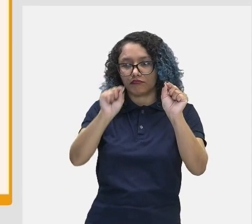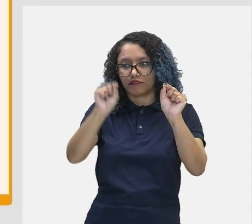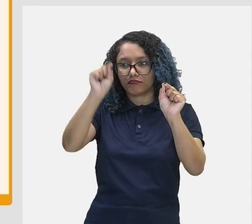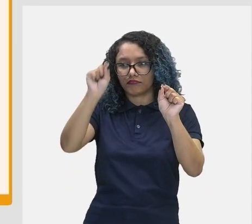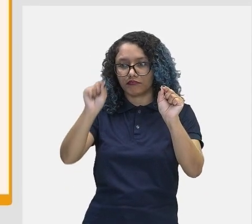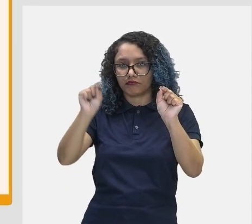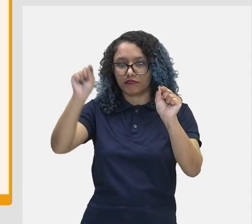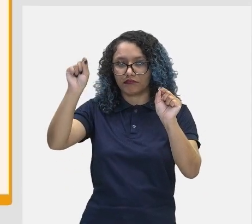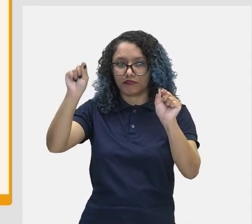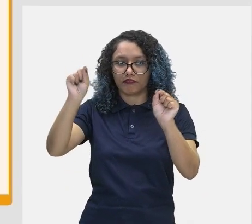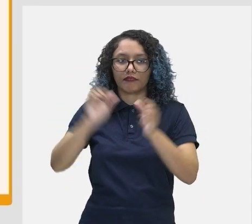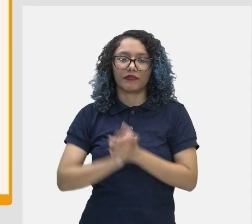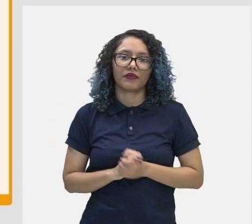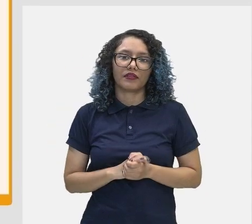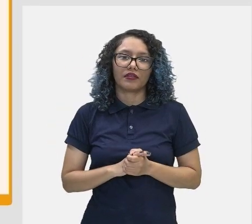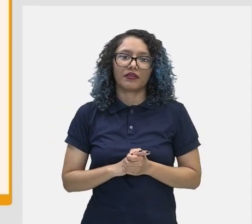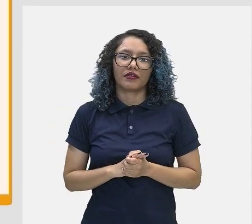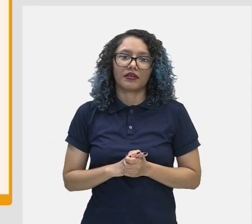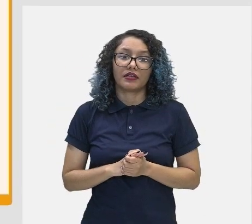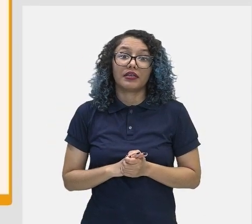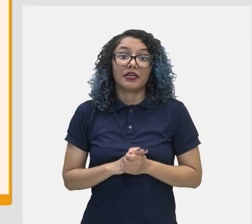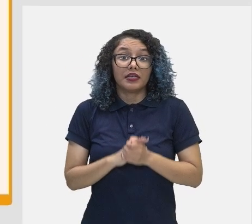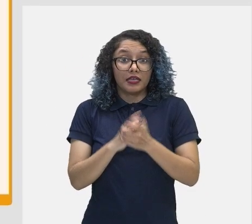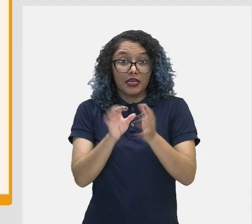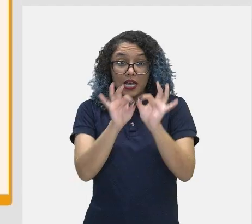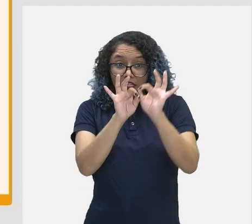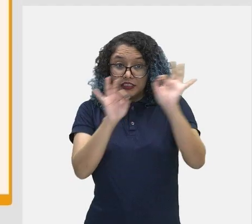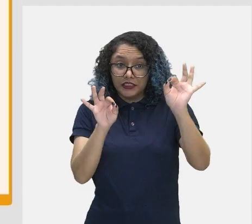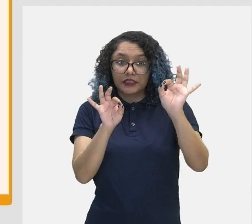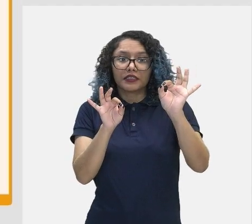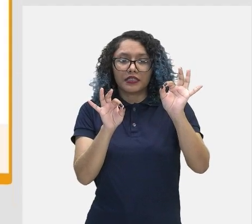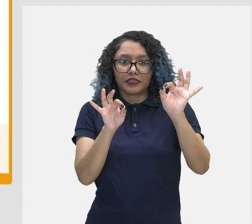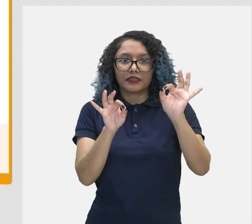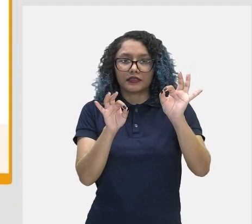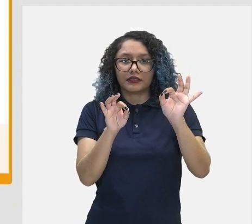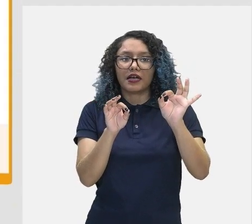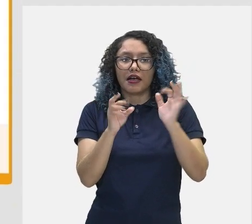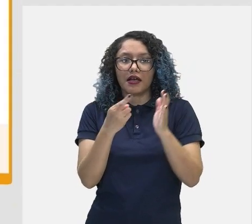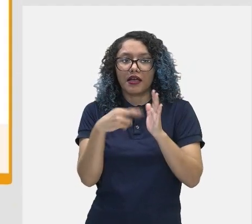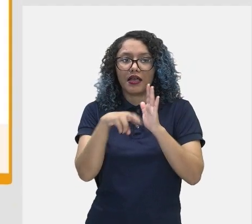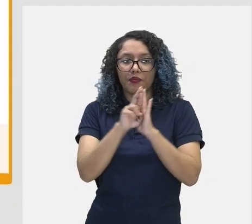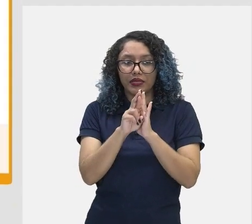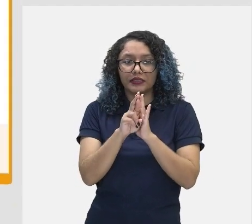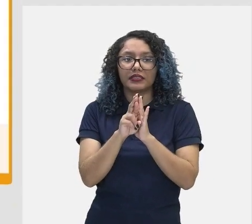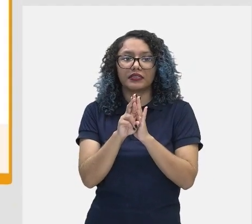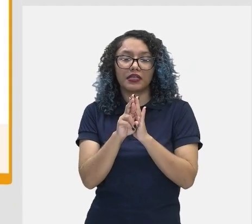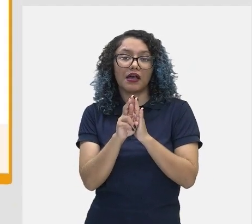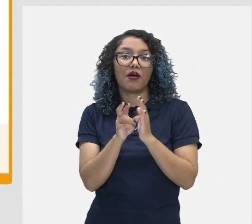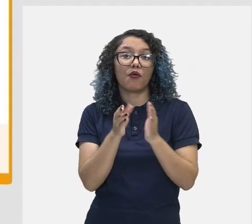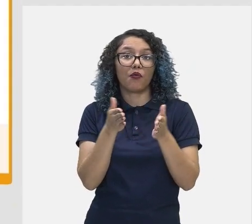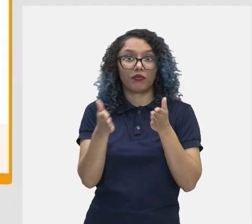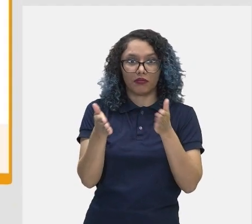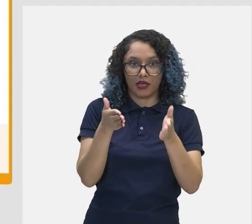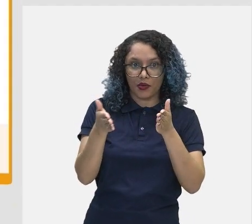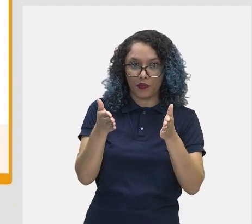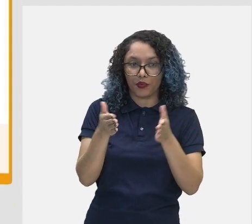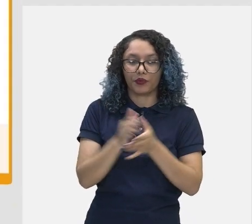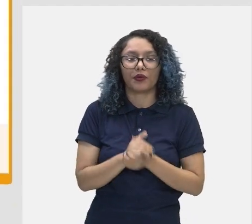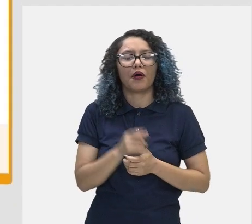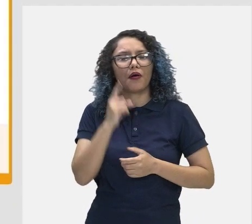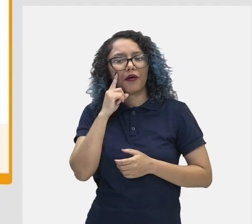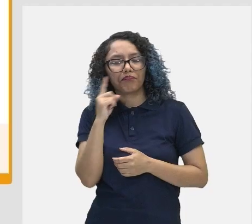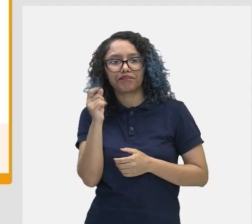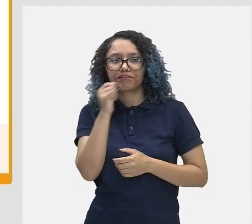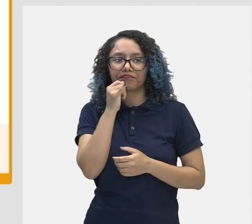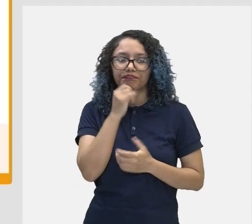ali, cada posição, essa distância, ela é proporcional ao período de tempo representado. Olha o nosso exemplo aí, ó.